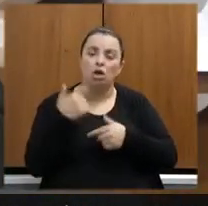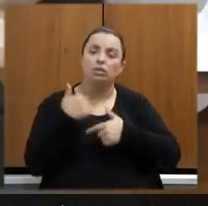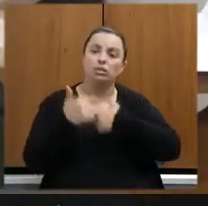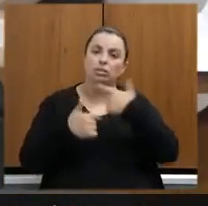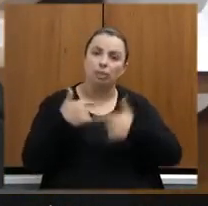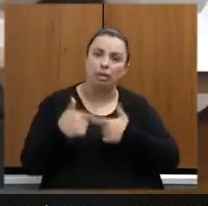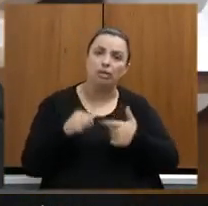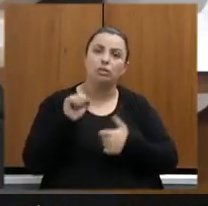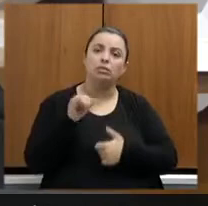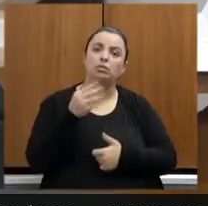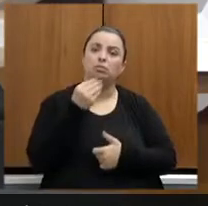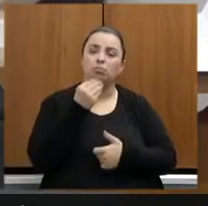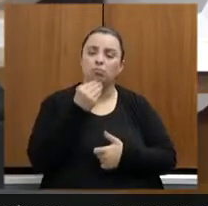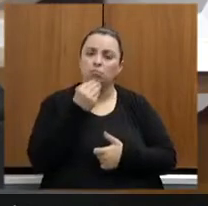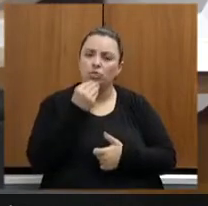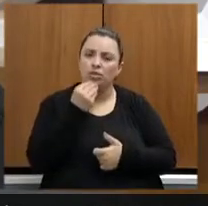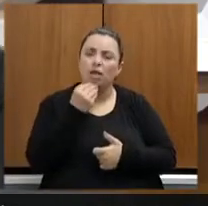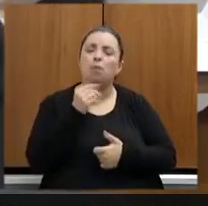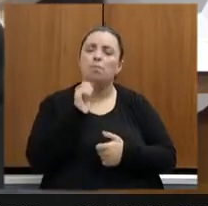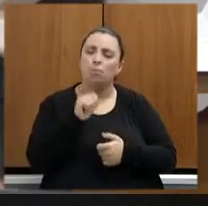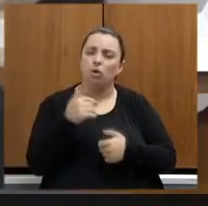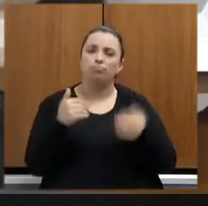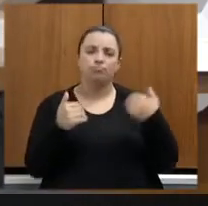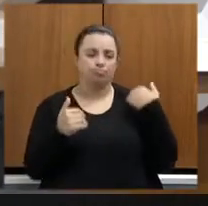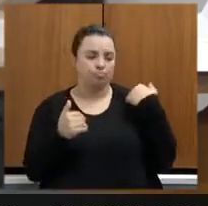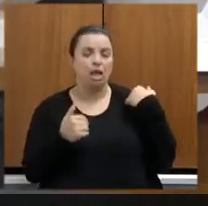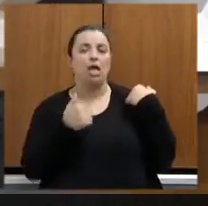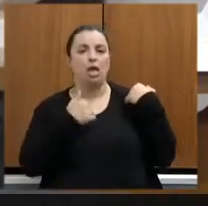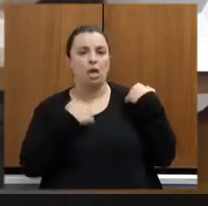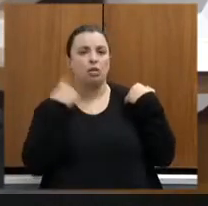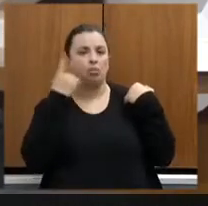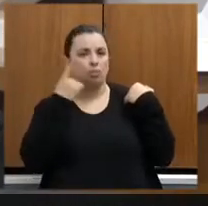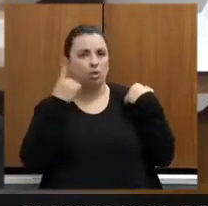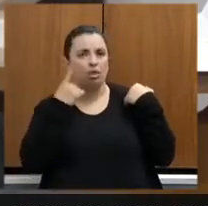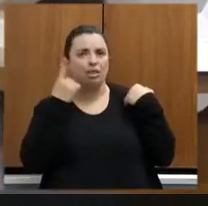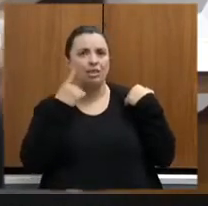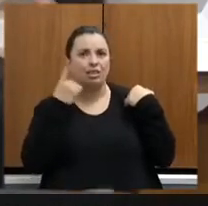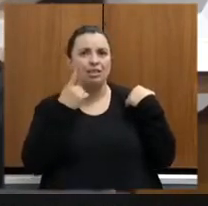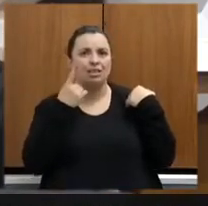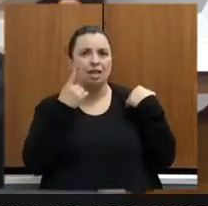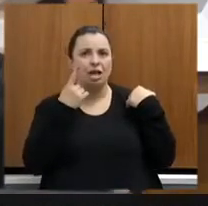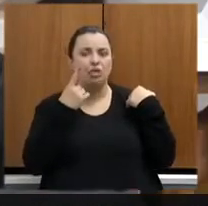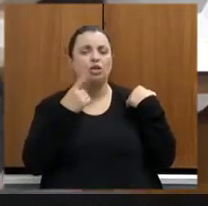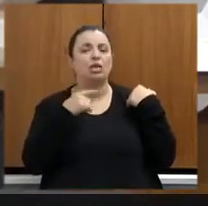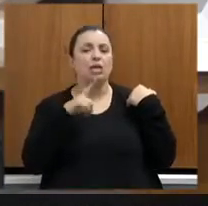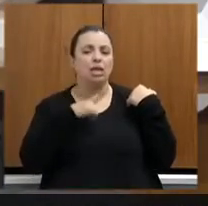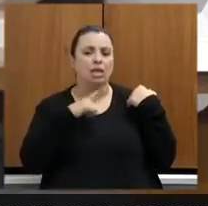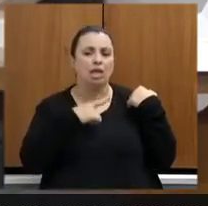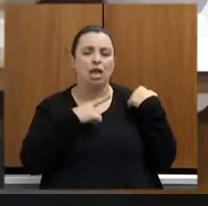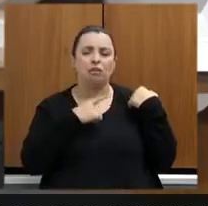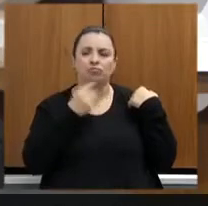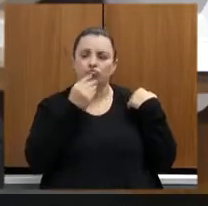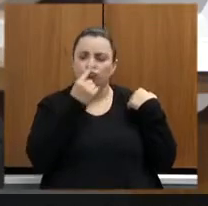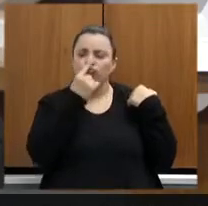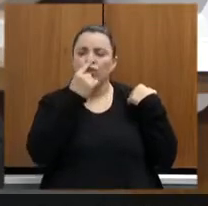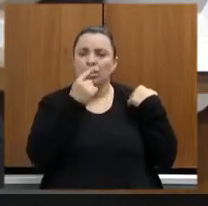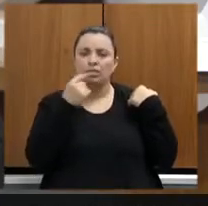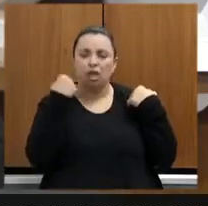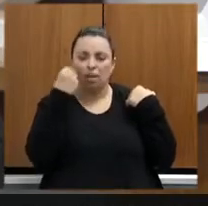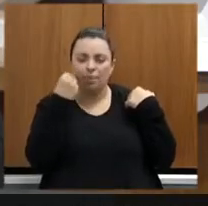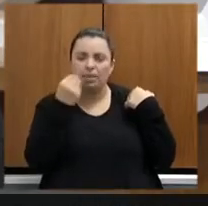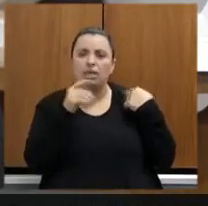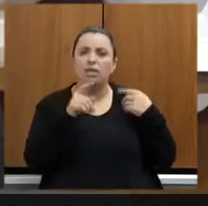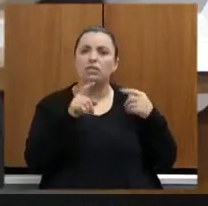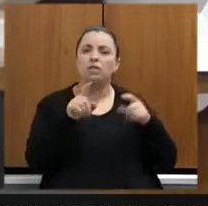se tem aqui um deputado que queda que é do bem Rural que o que achas que é